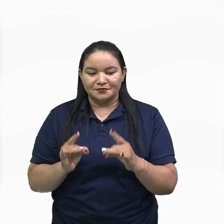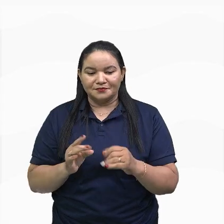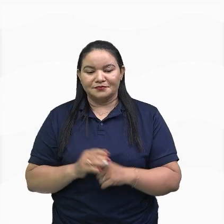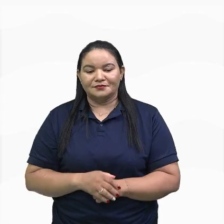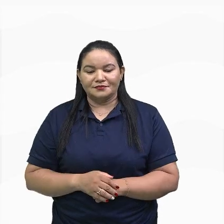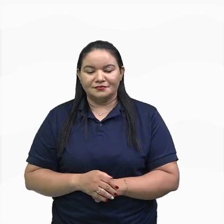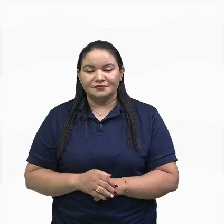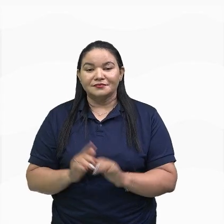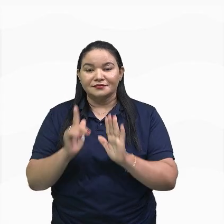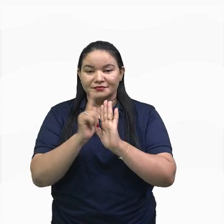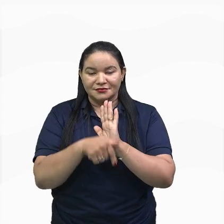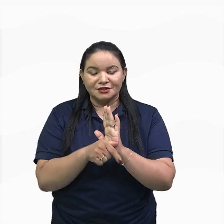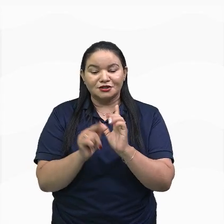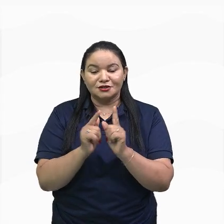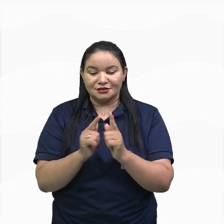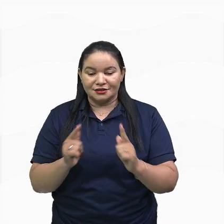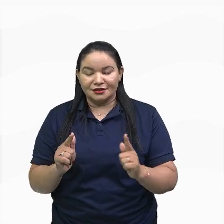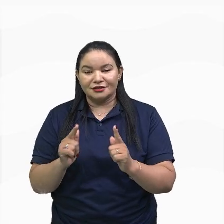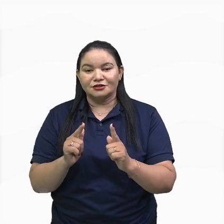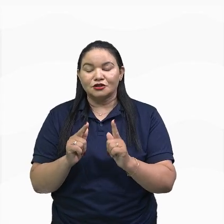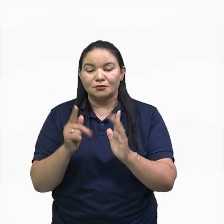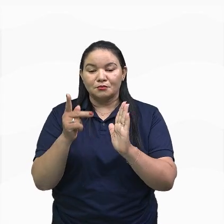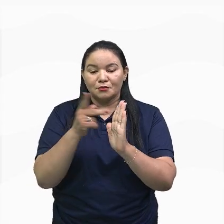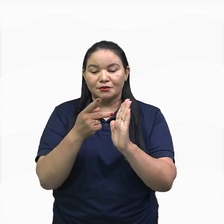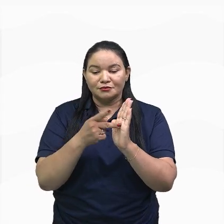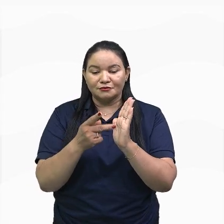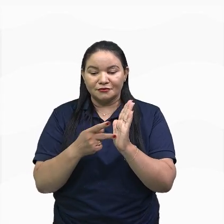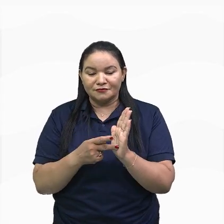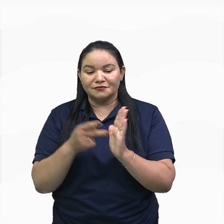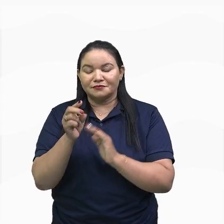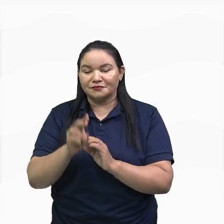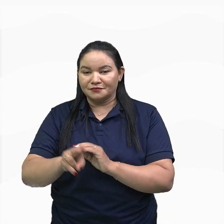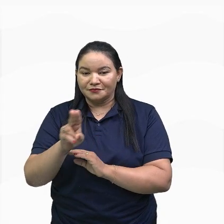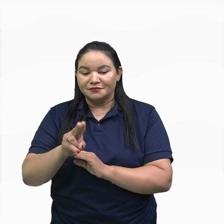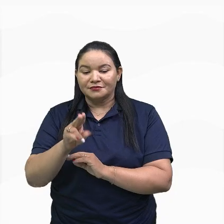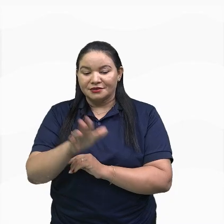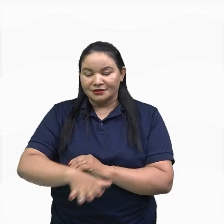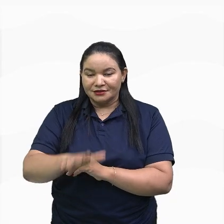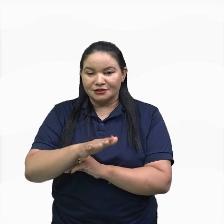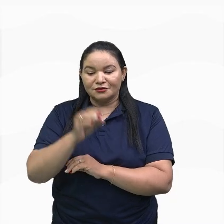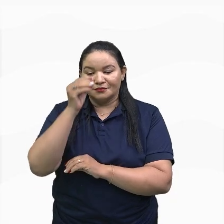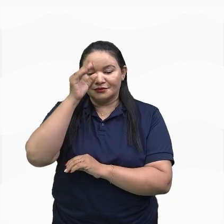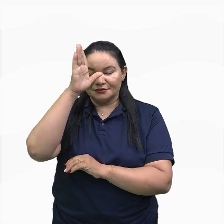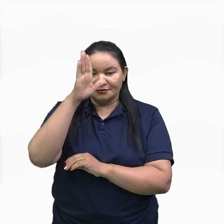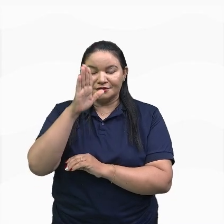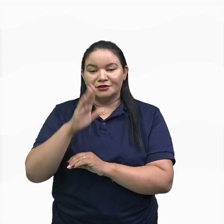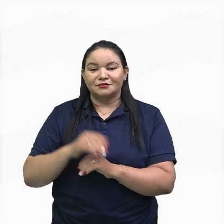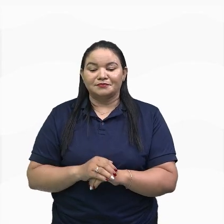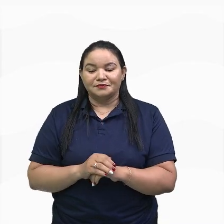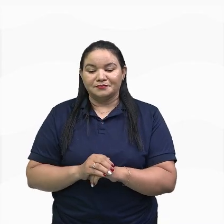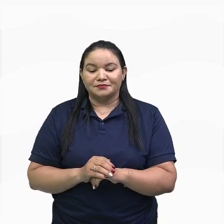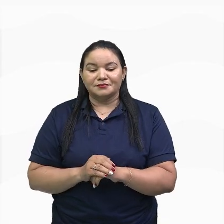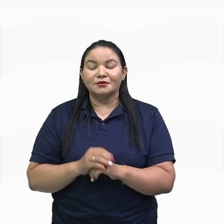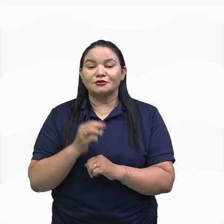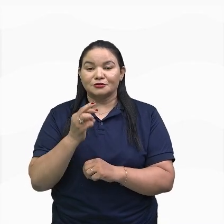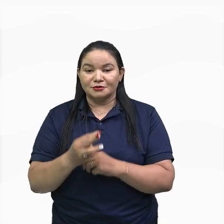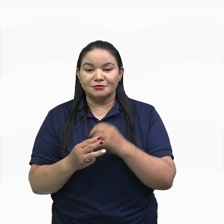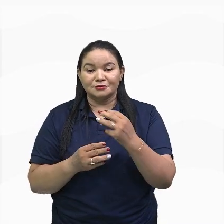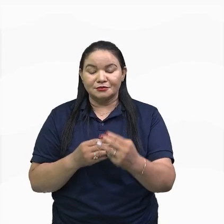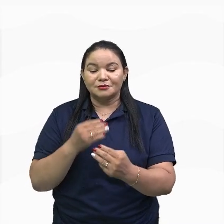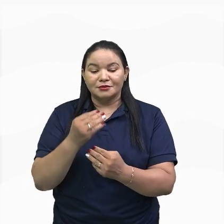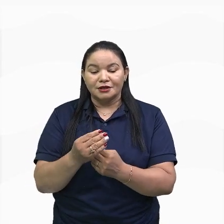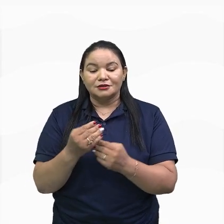Detalhamento, gênero didático, portfólio para uso nas áreas de conhecimento no